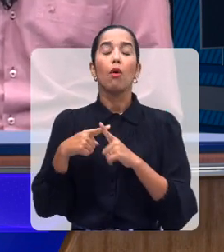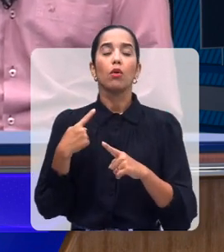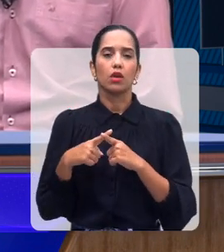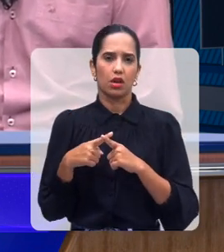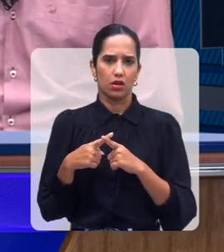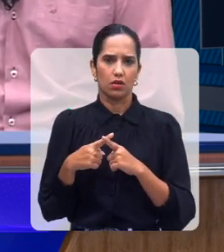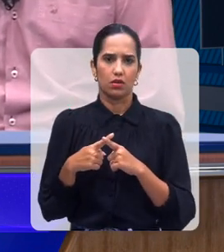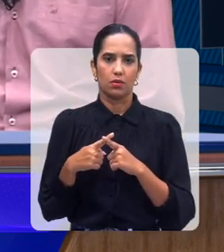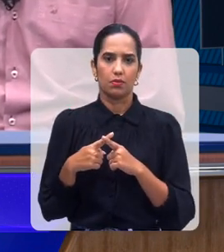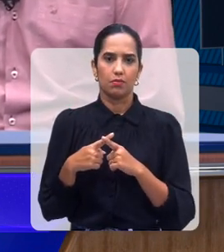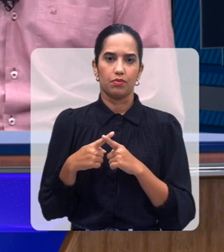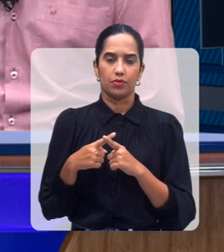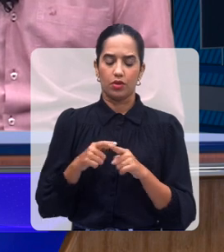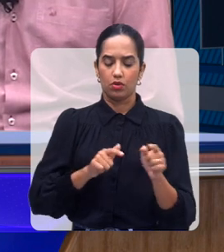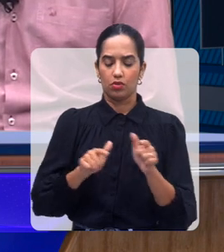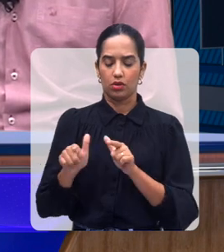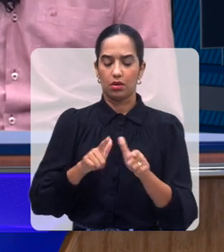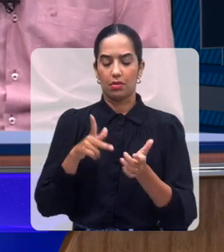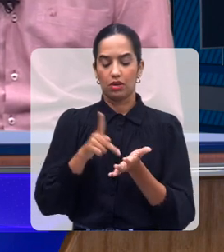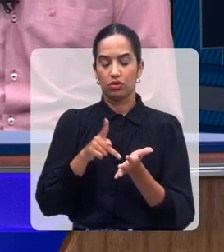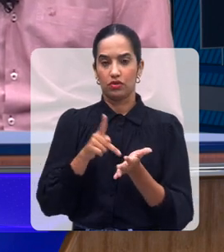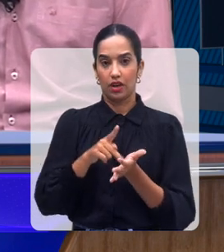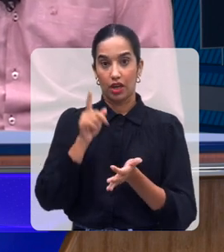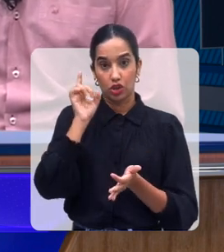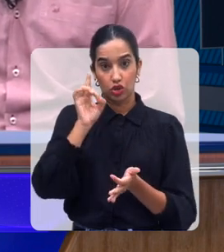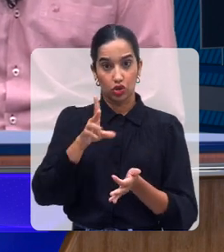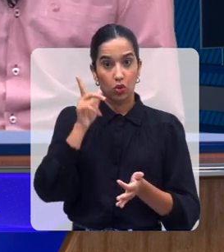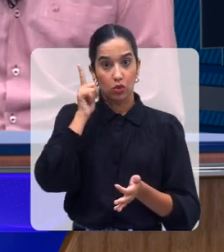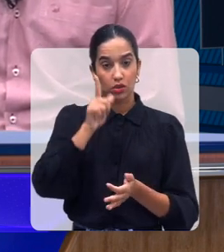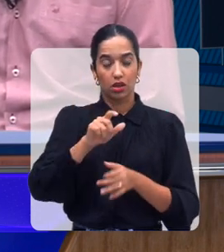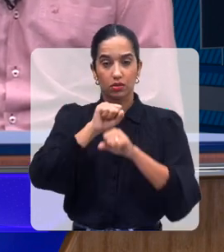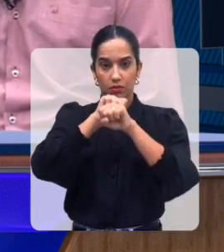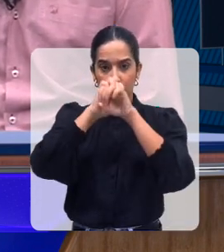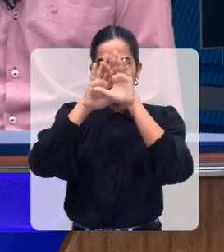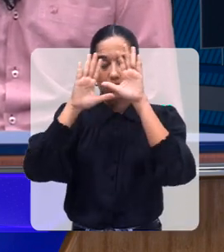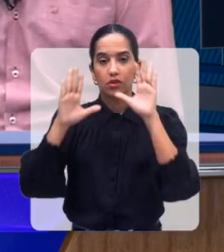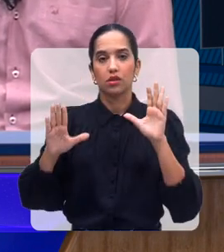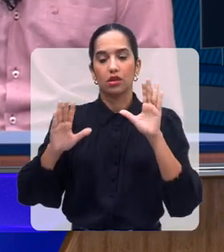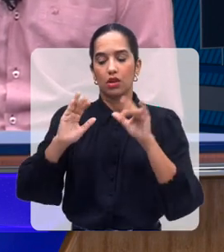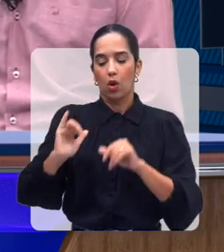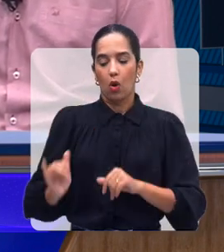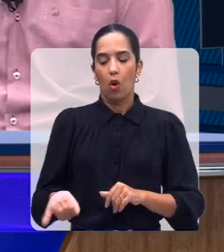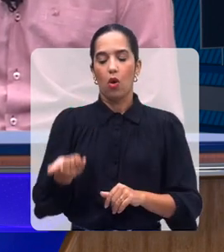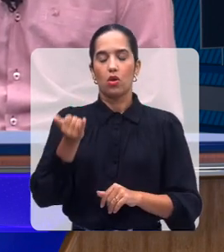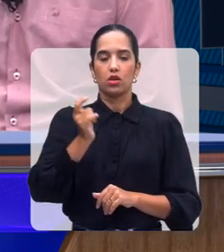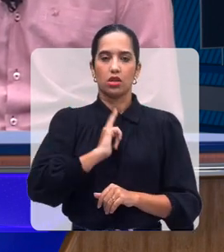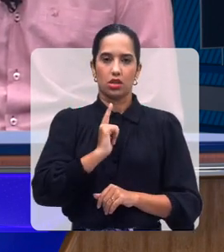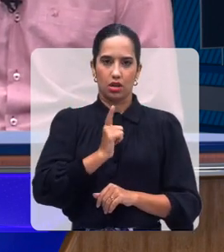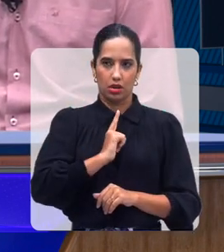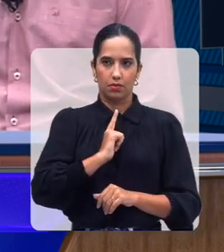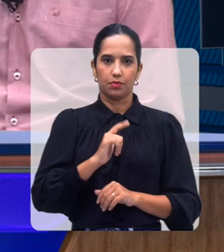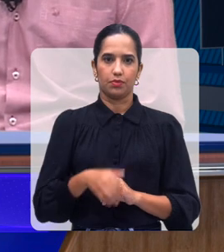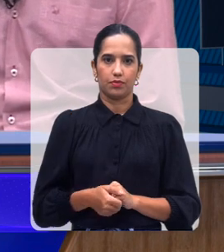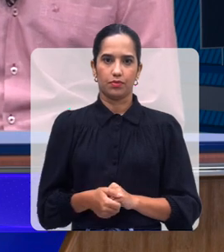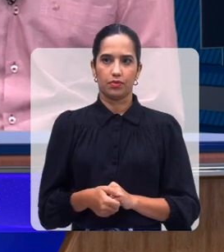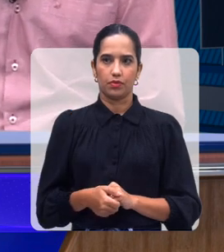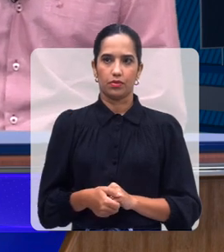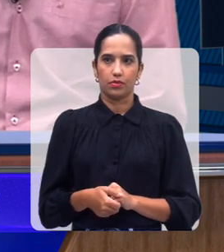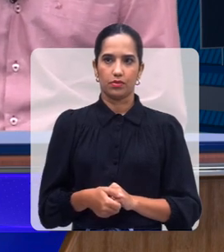contas, esse trabalho só se torna visível se for dada oportunidade, se for